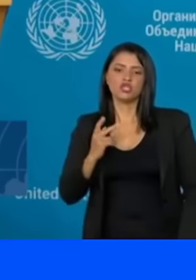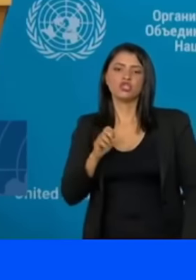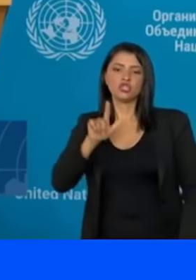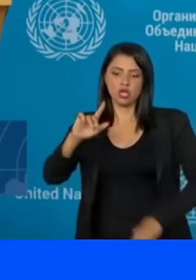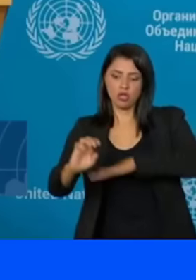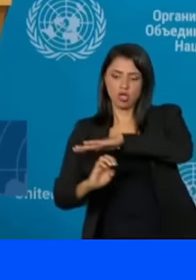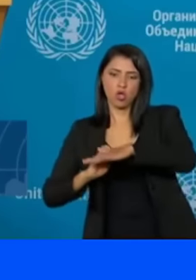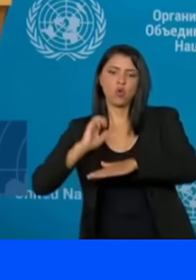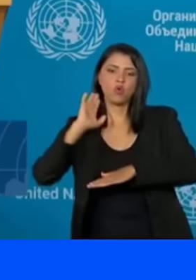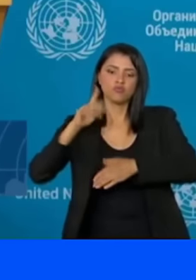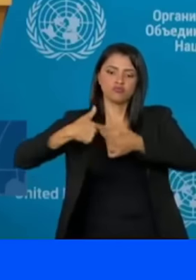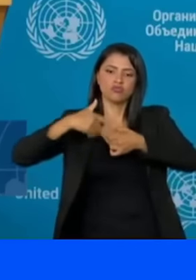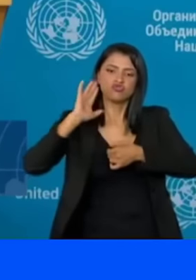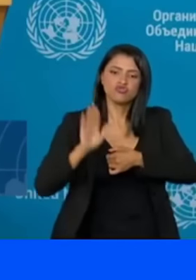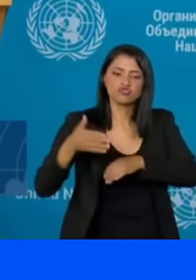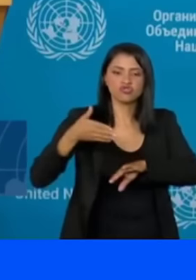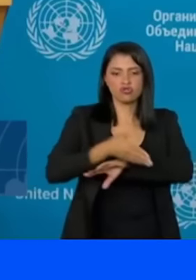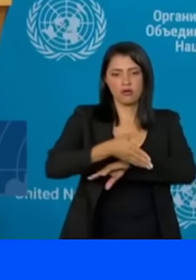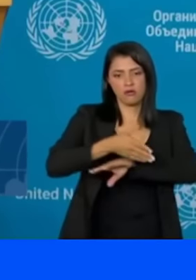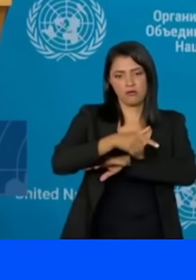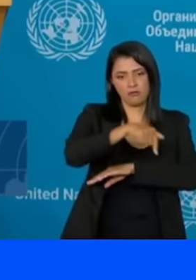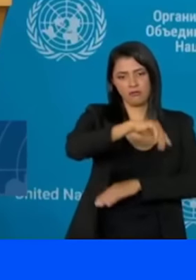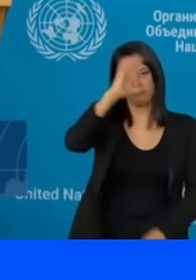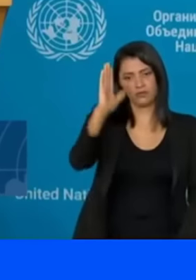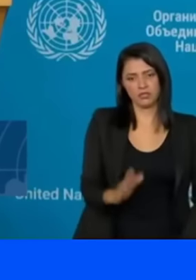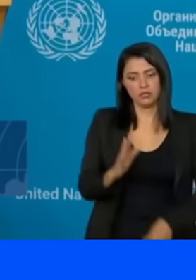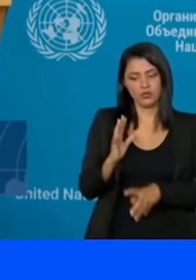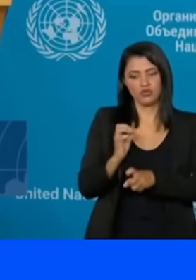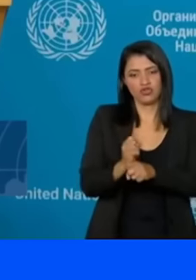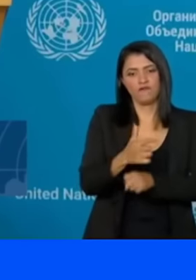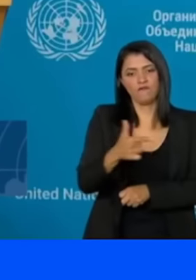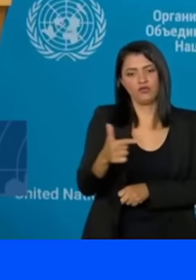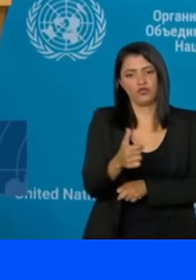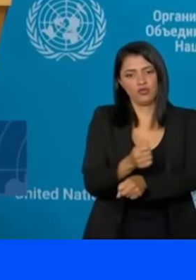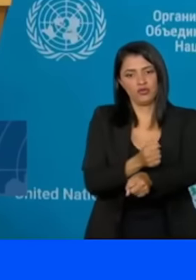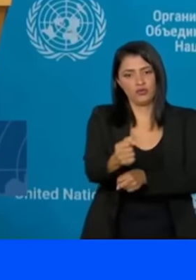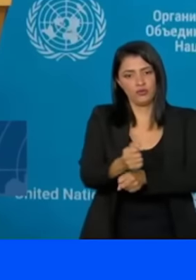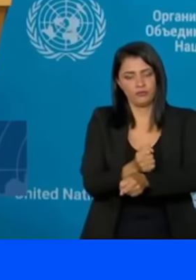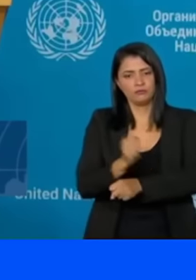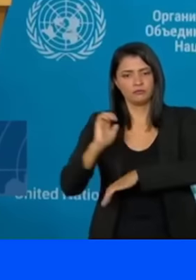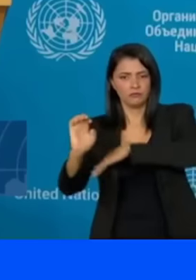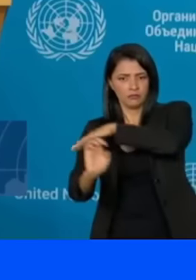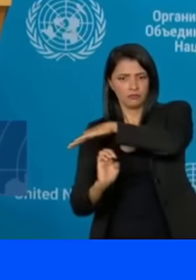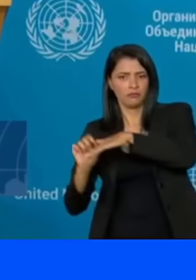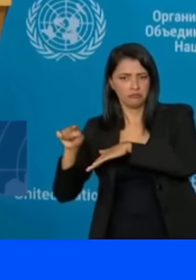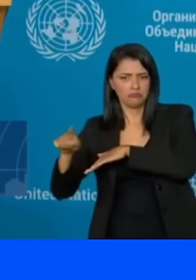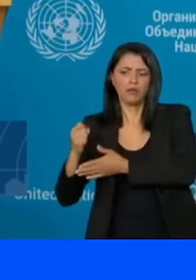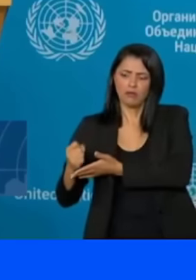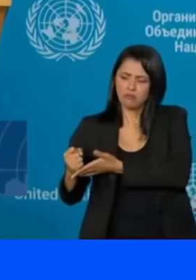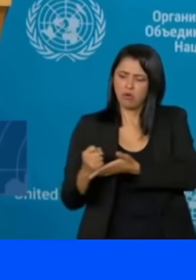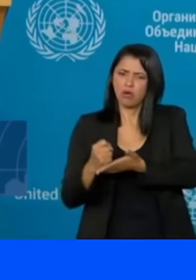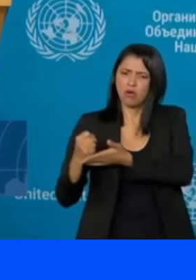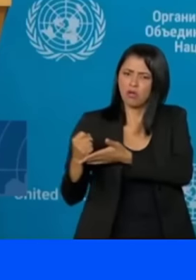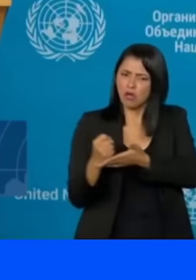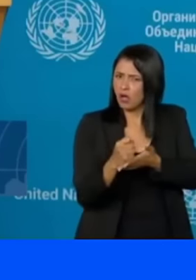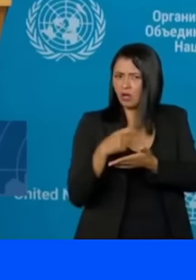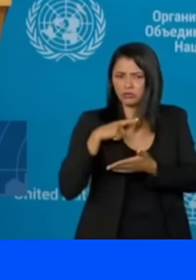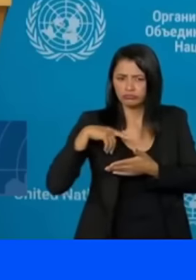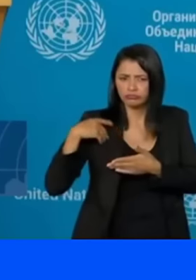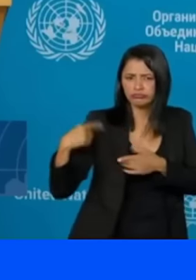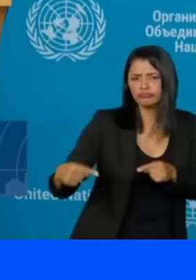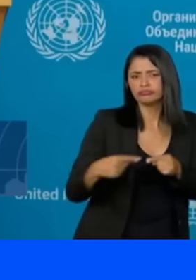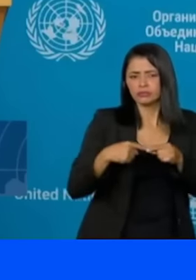Brasil há 22 anos. E é uma empresa que tem contribuído dentro da